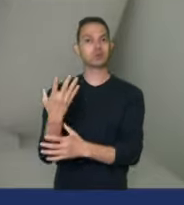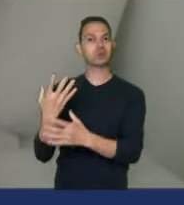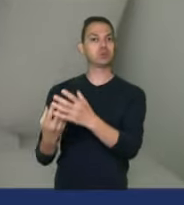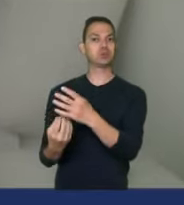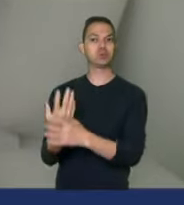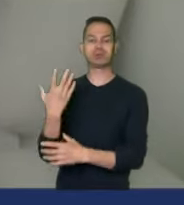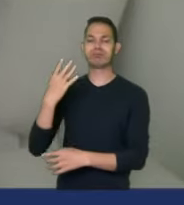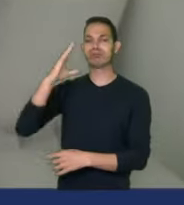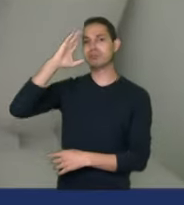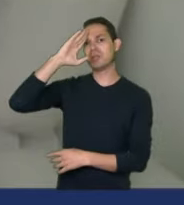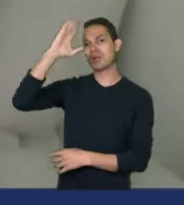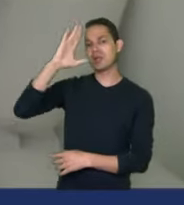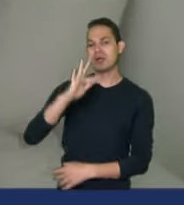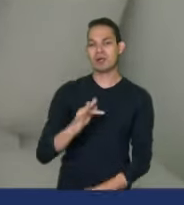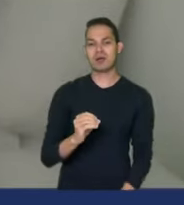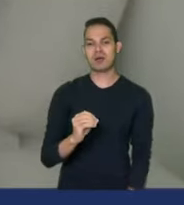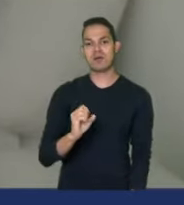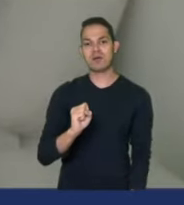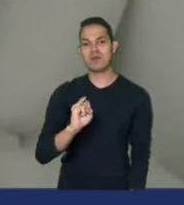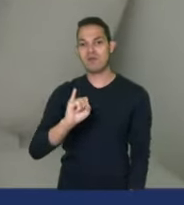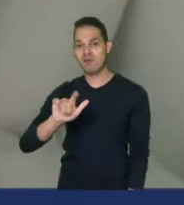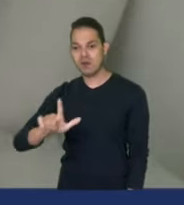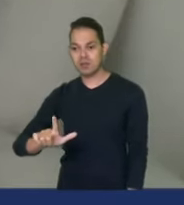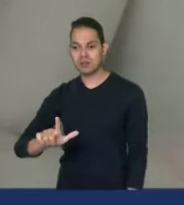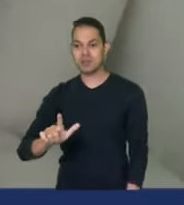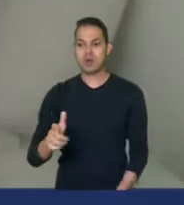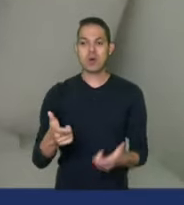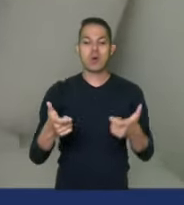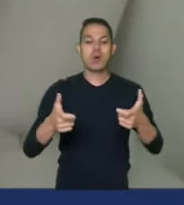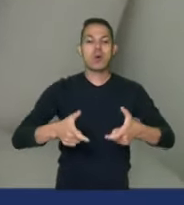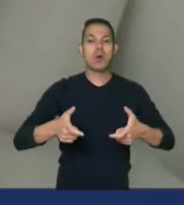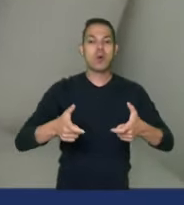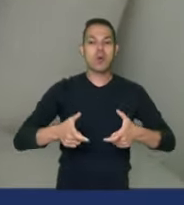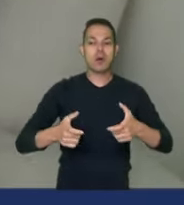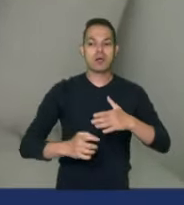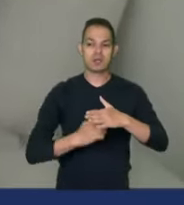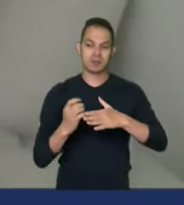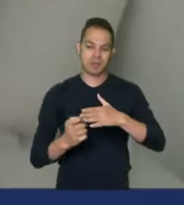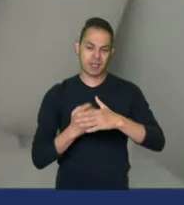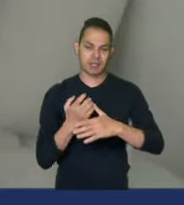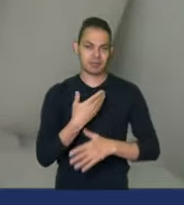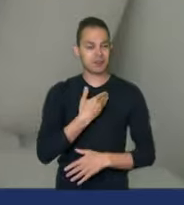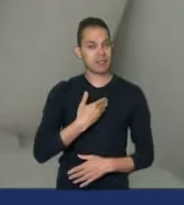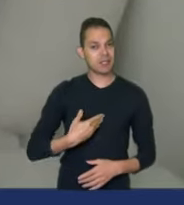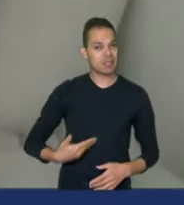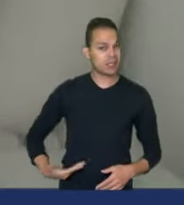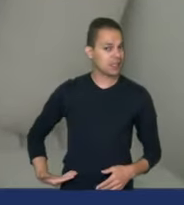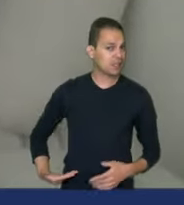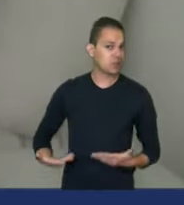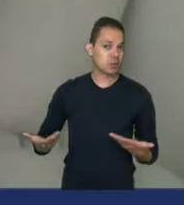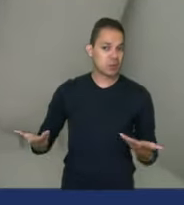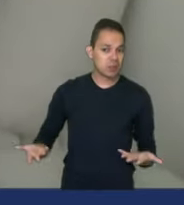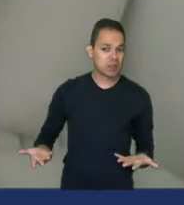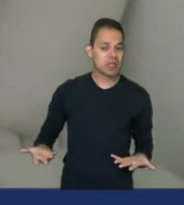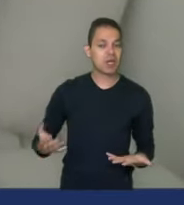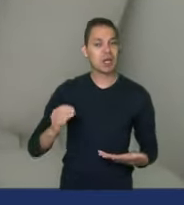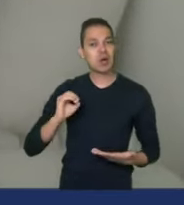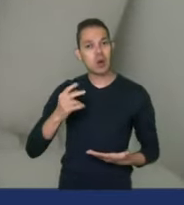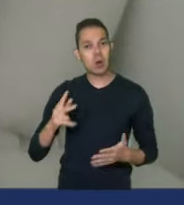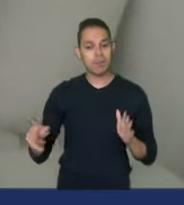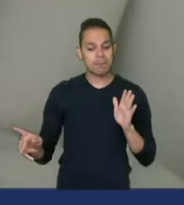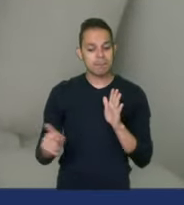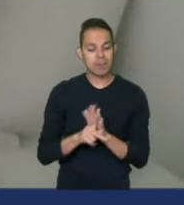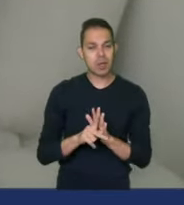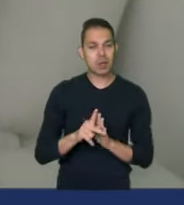se tem os postos mais produtivos do mundo? Onde é que estão as empresas? São empresas estatais públicas, ou então o próprio Estado que assume